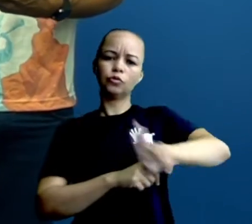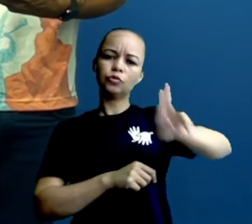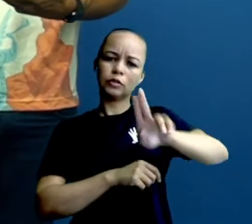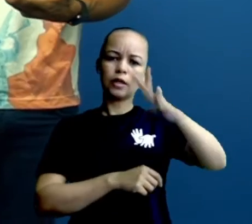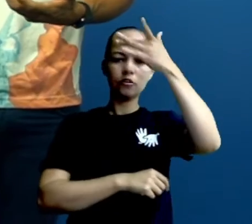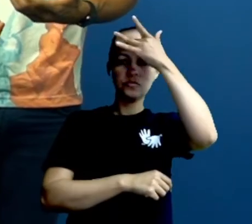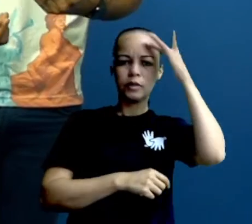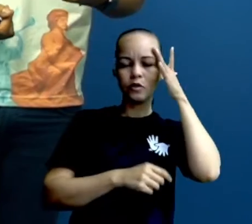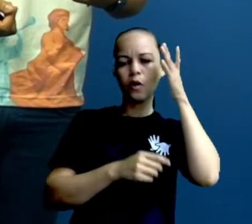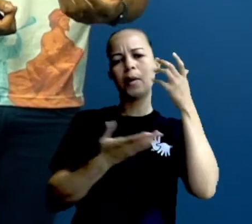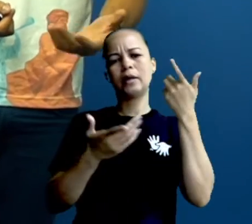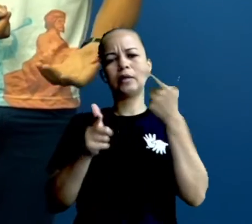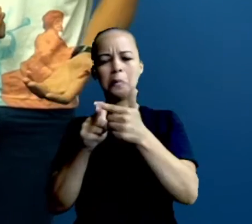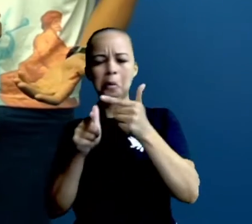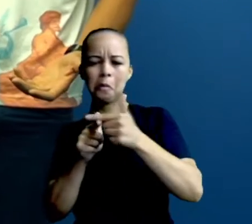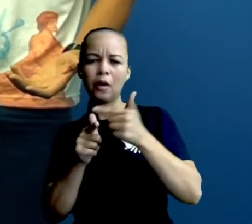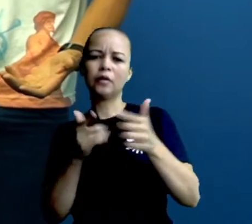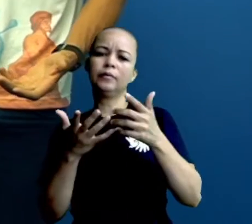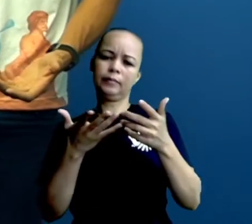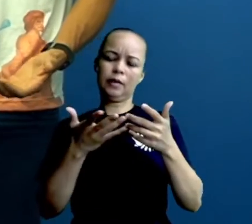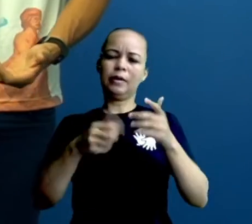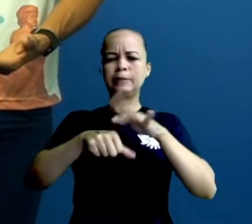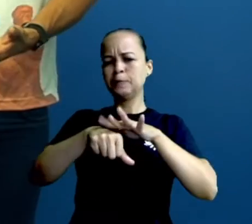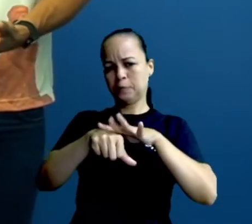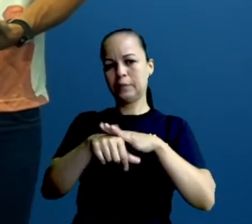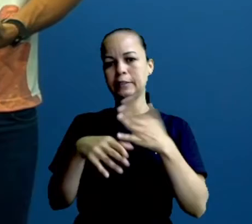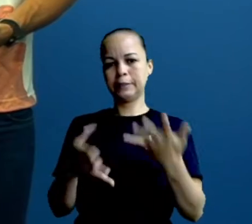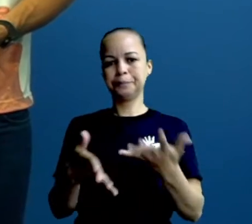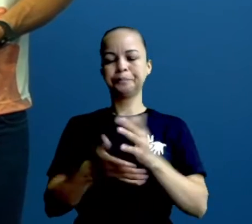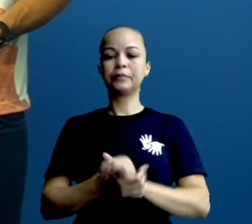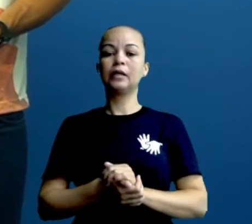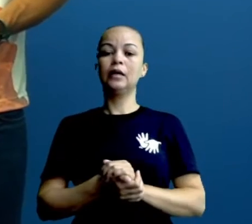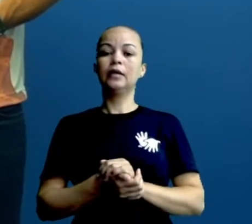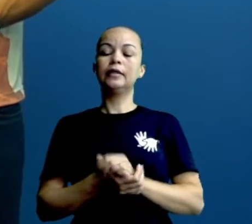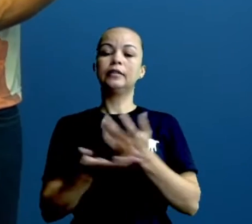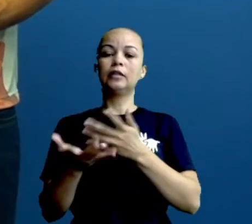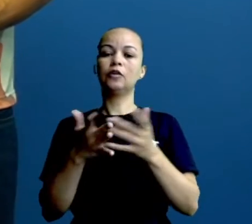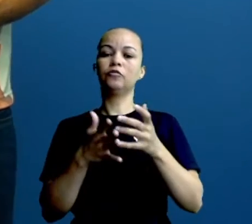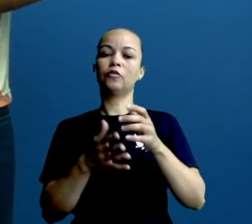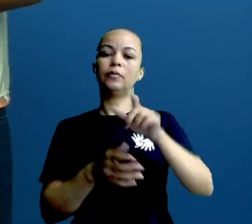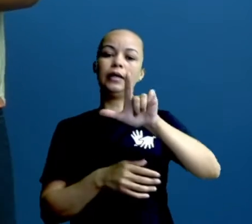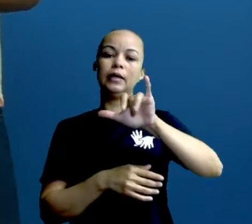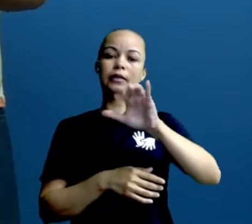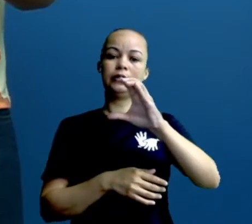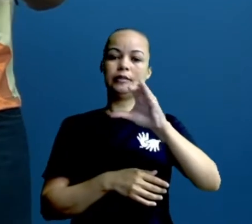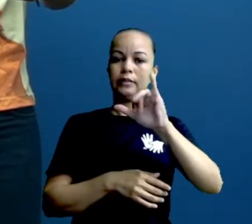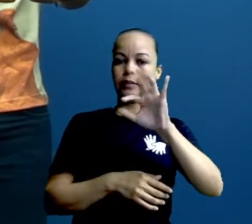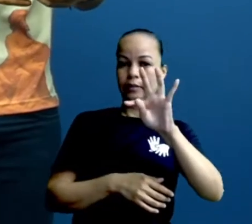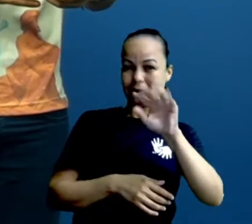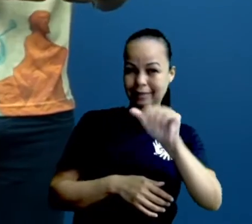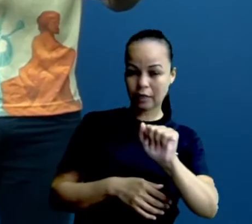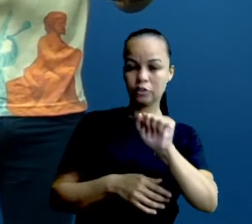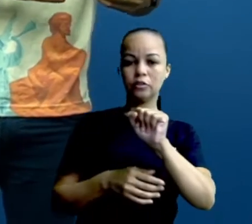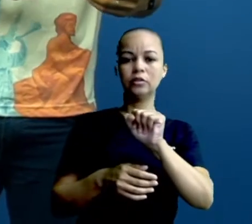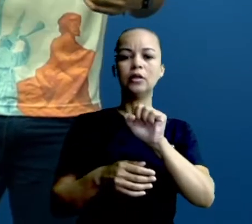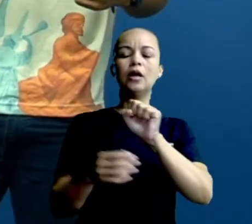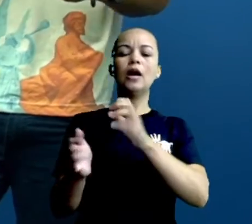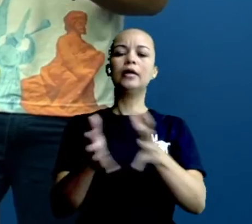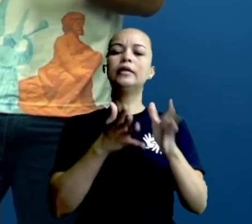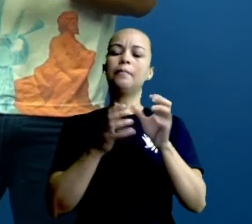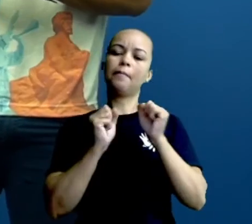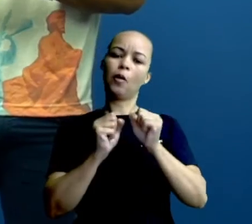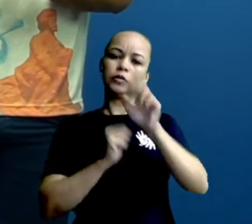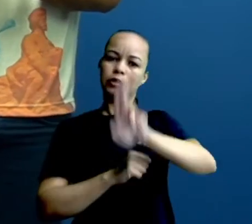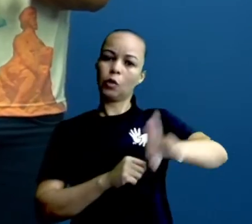combater algum tipo de problema, algum tipo de enfermidade, tá certo? Que são aquelas drogas lícitas e que muitas vezes precisam ser